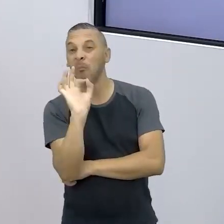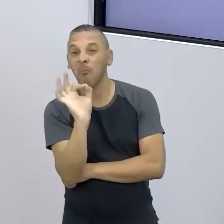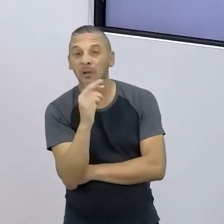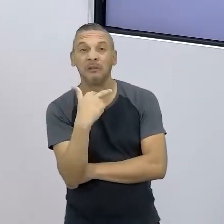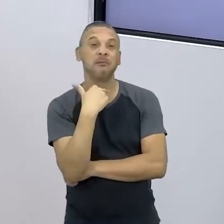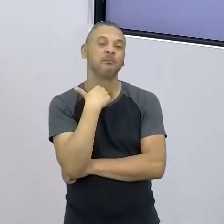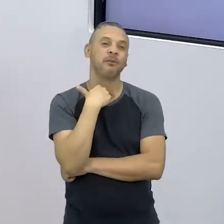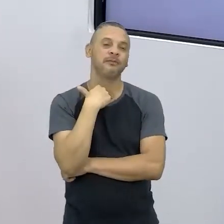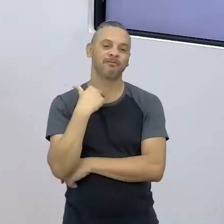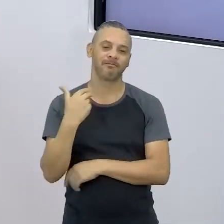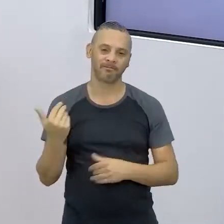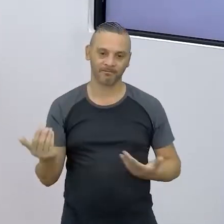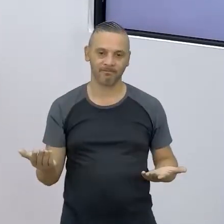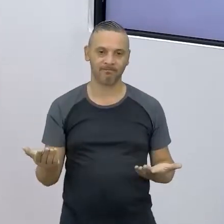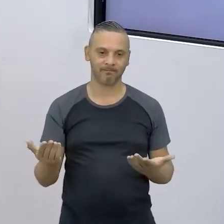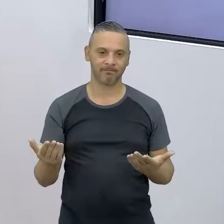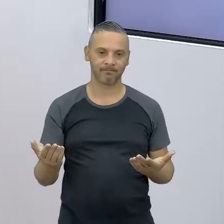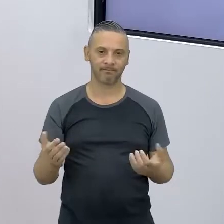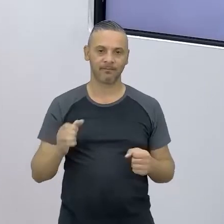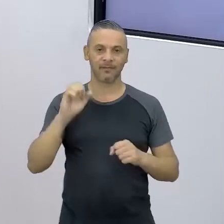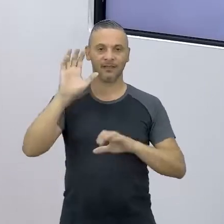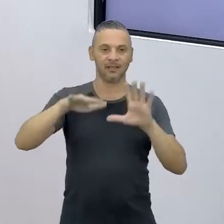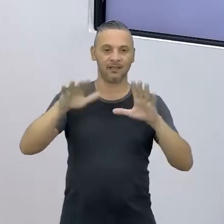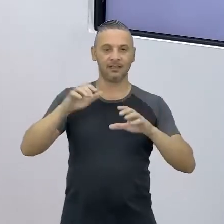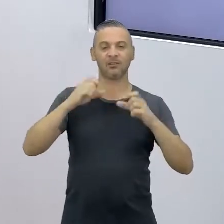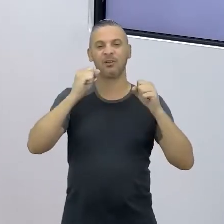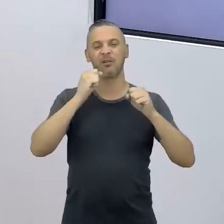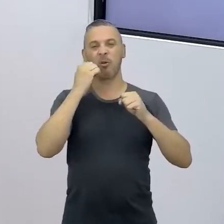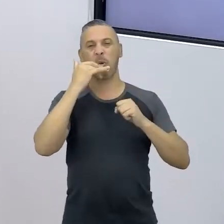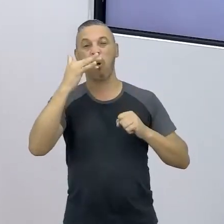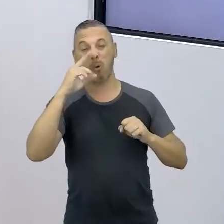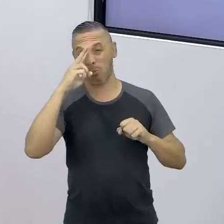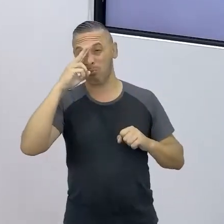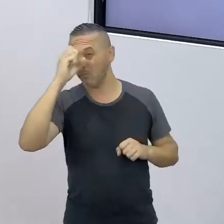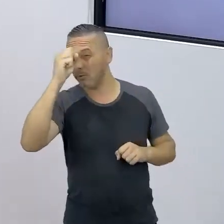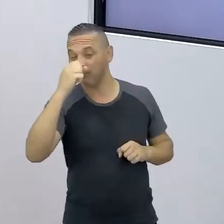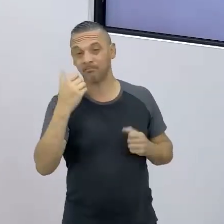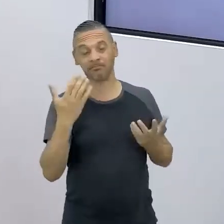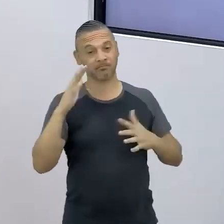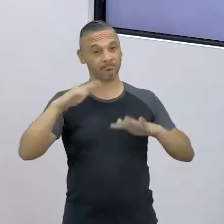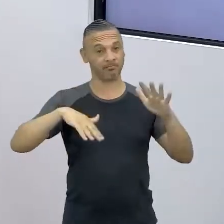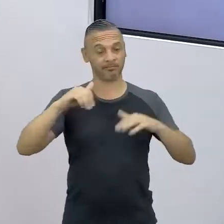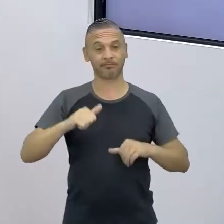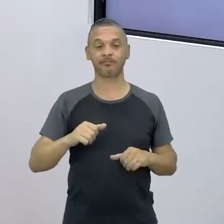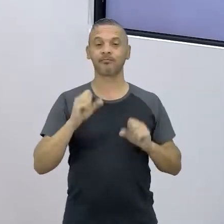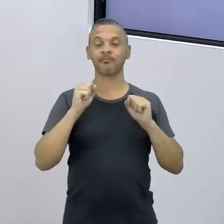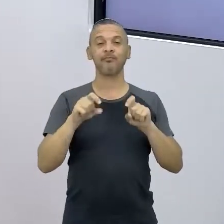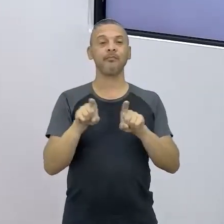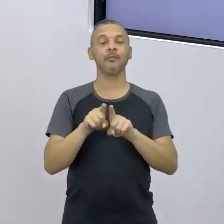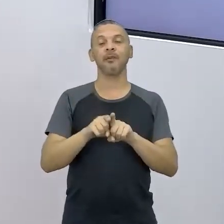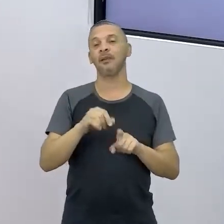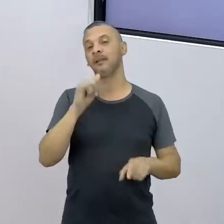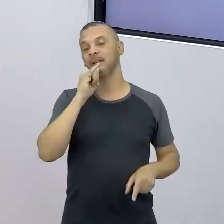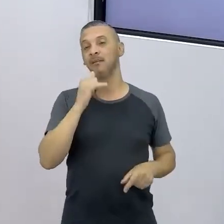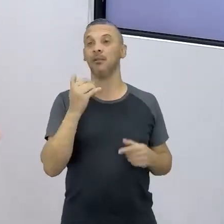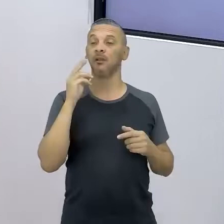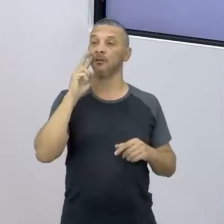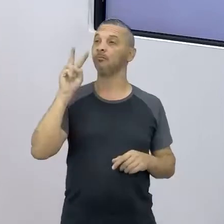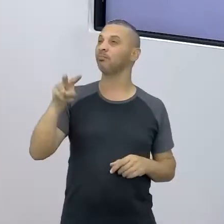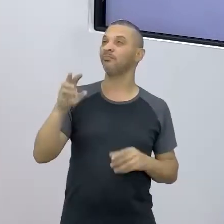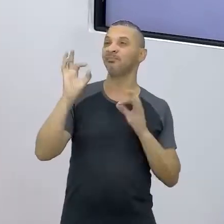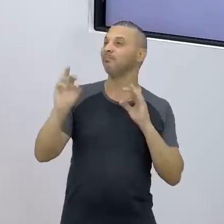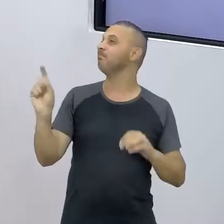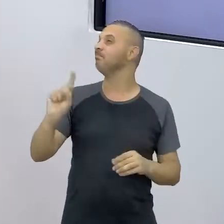pode fazer isso. Parede muito colorida, com a obra muito colorida. E aí isso também pode ser aquela questão de, nossa, isso foi o que não